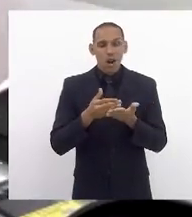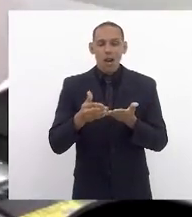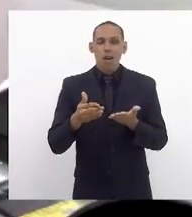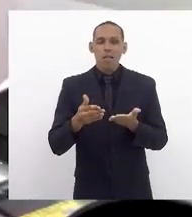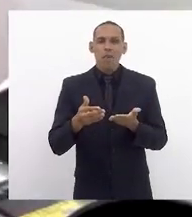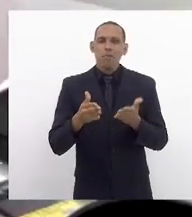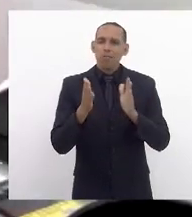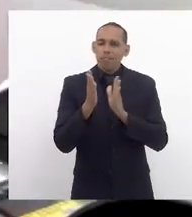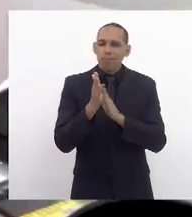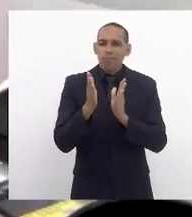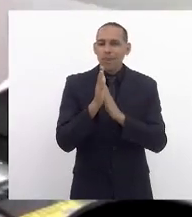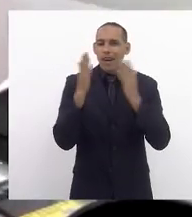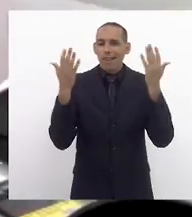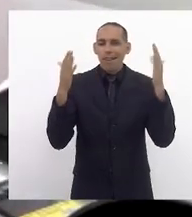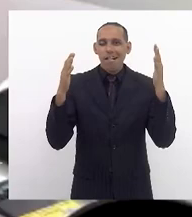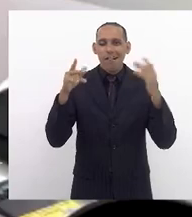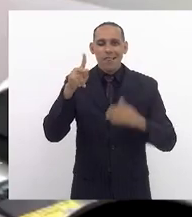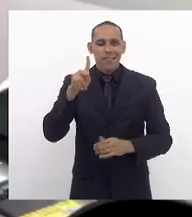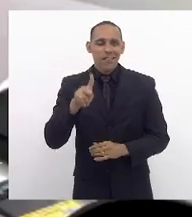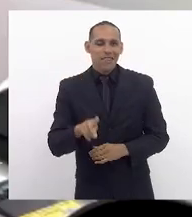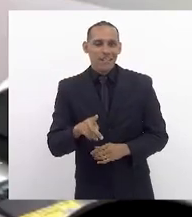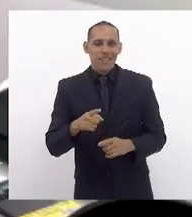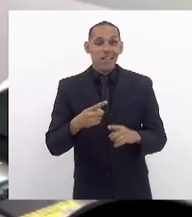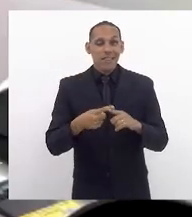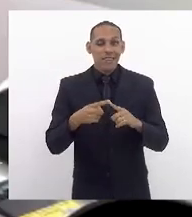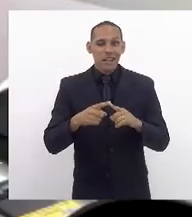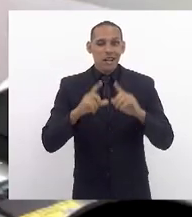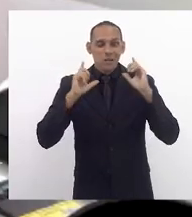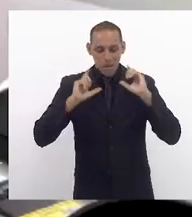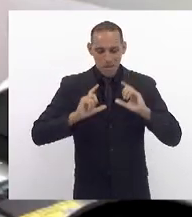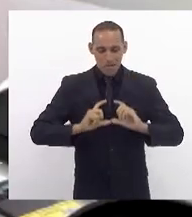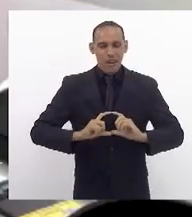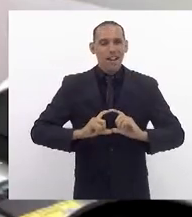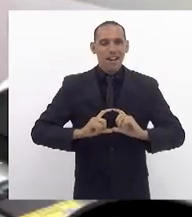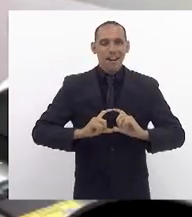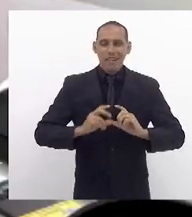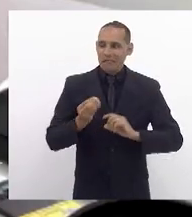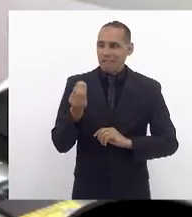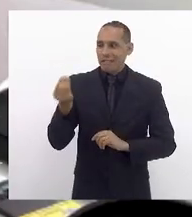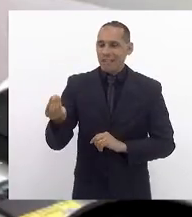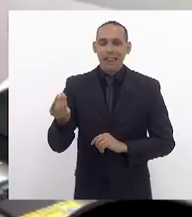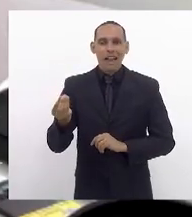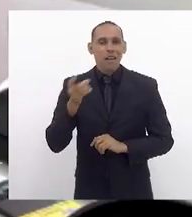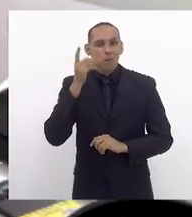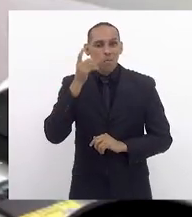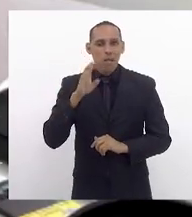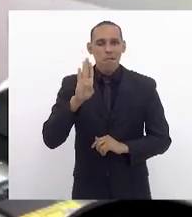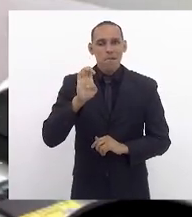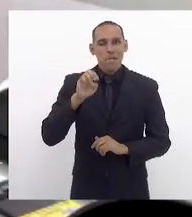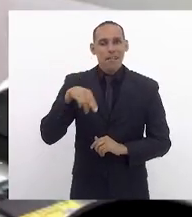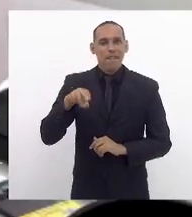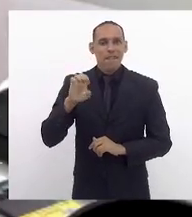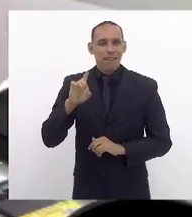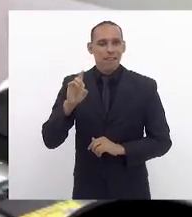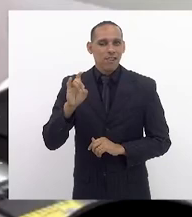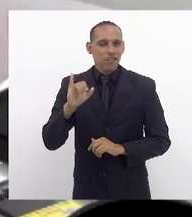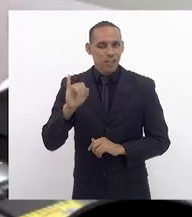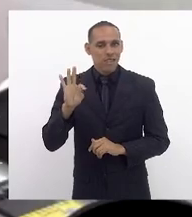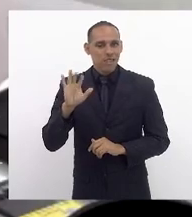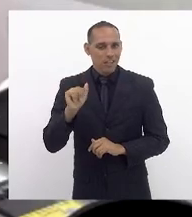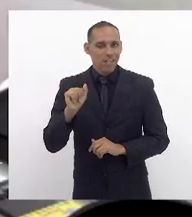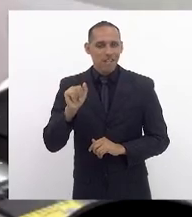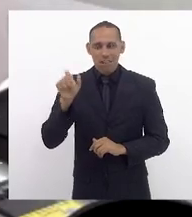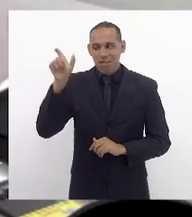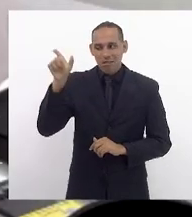parabenizando o presidente pela medalha, a deputada Benedita da Silva, né, que foi